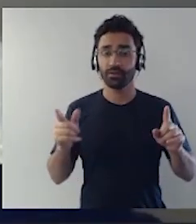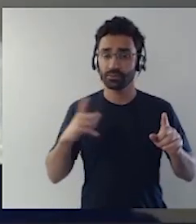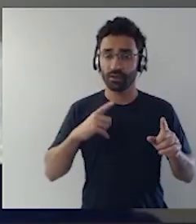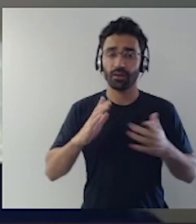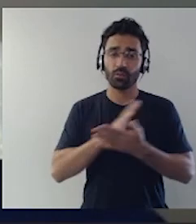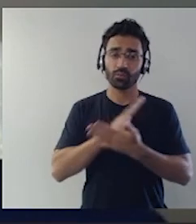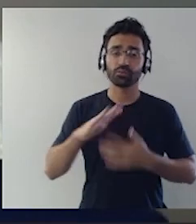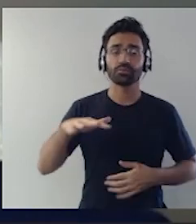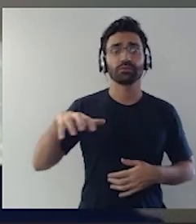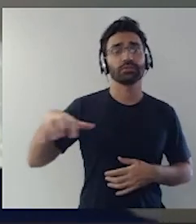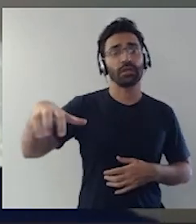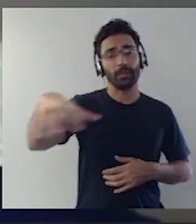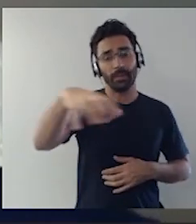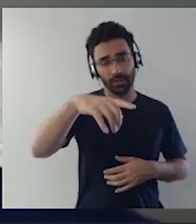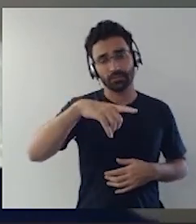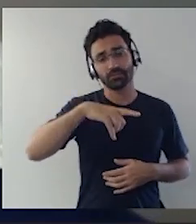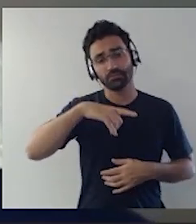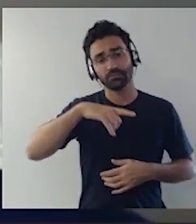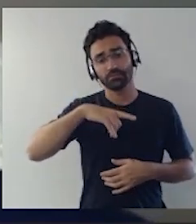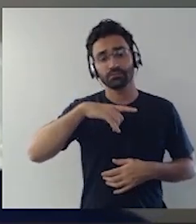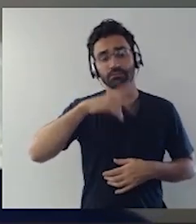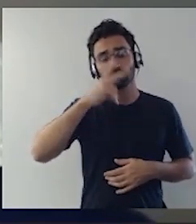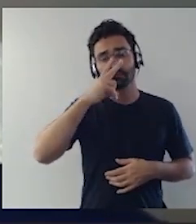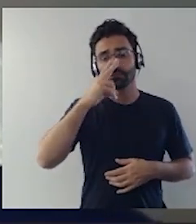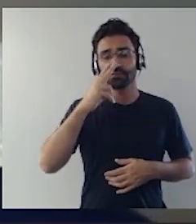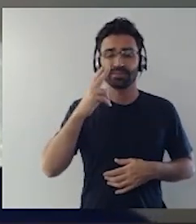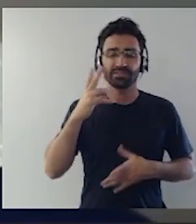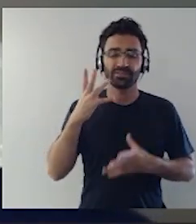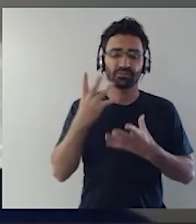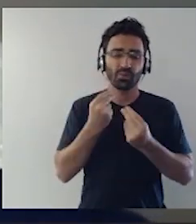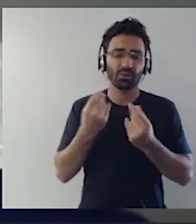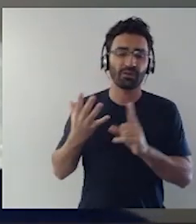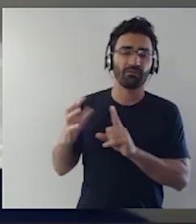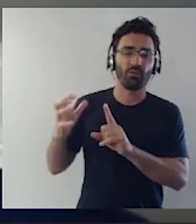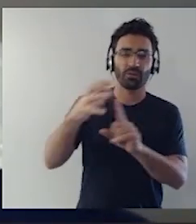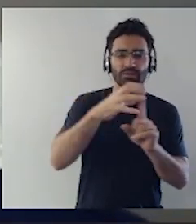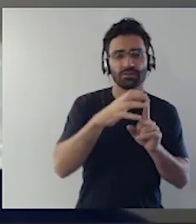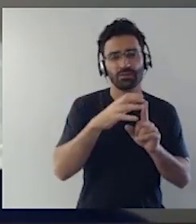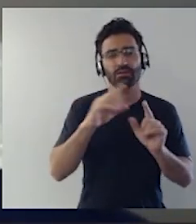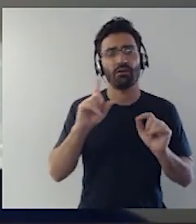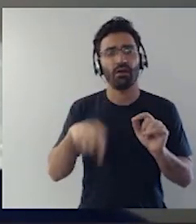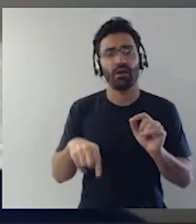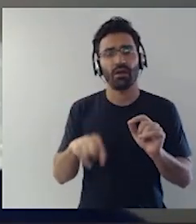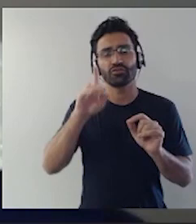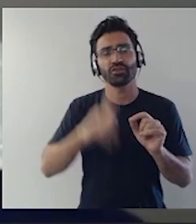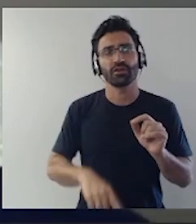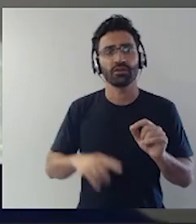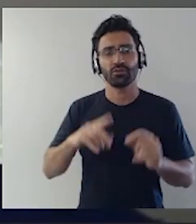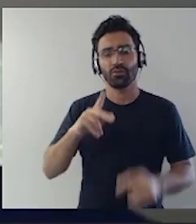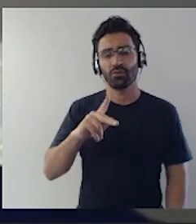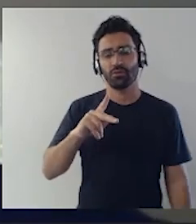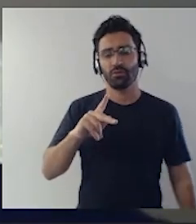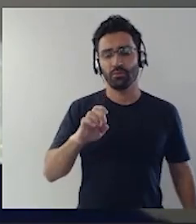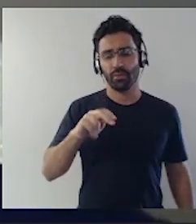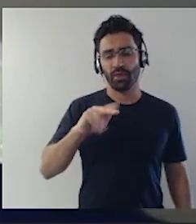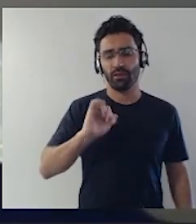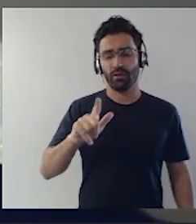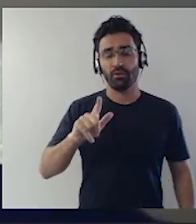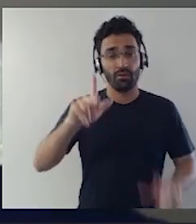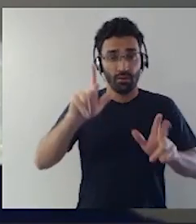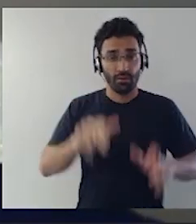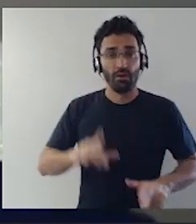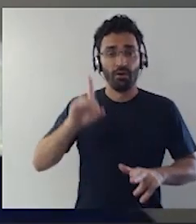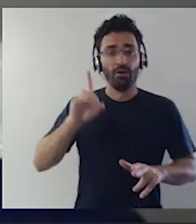que estão permeados por uma aproximação com o direito penal, uma aproximação crescente com o direito penal, que é o caso do